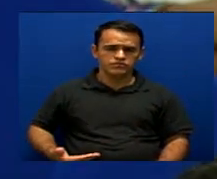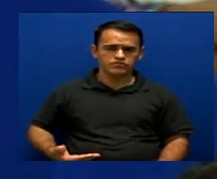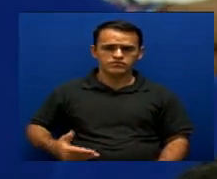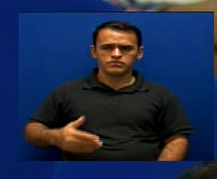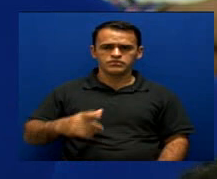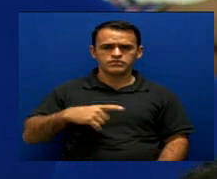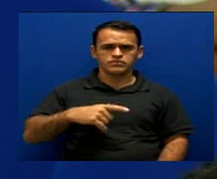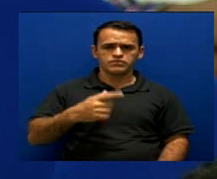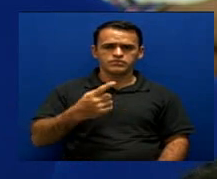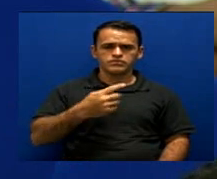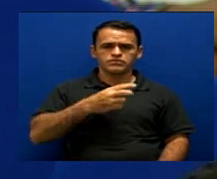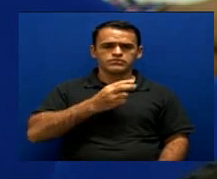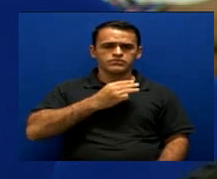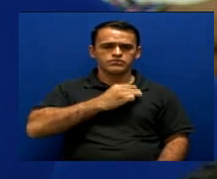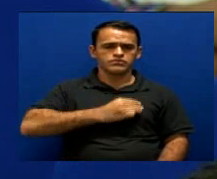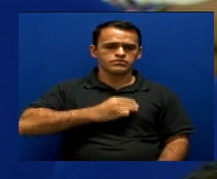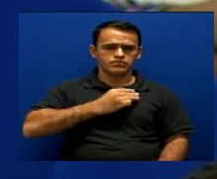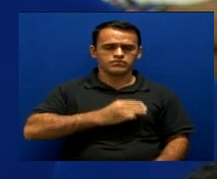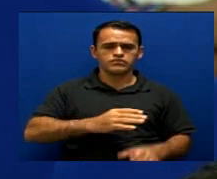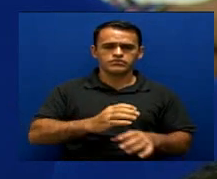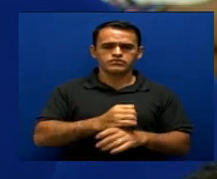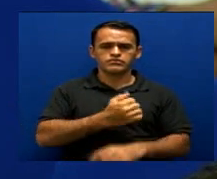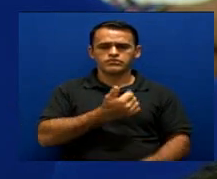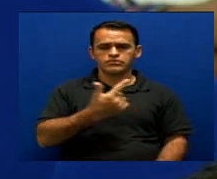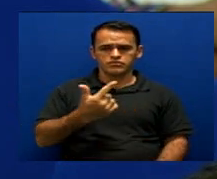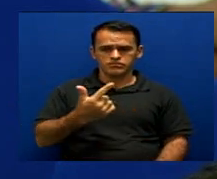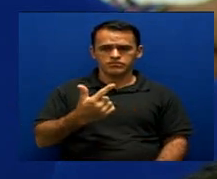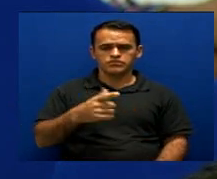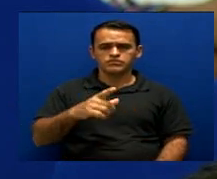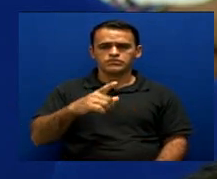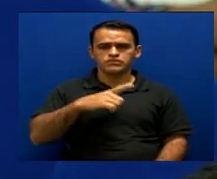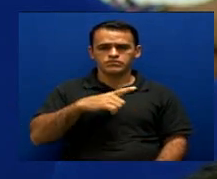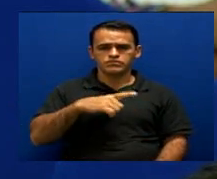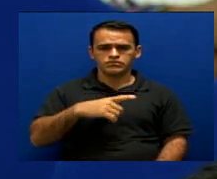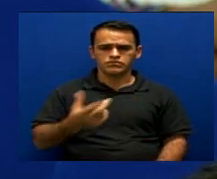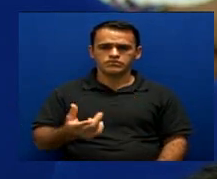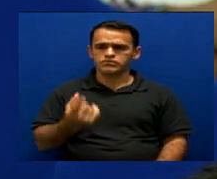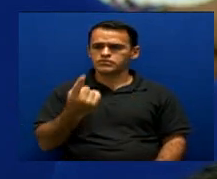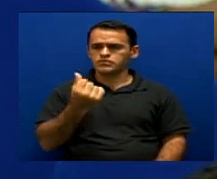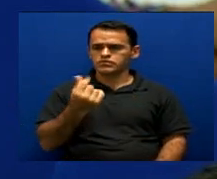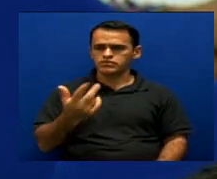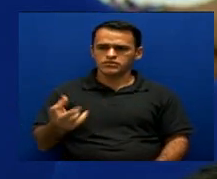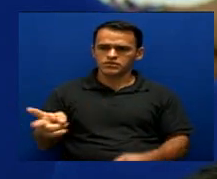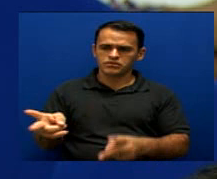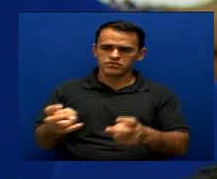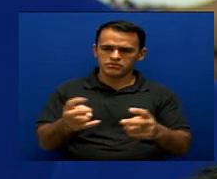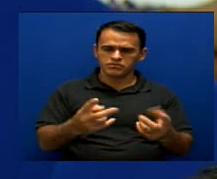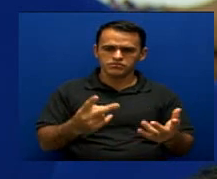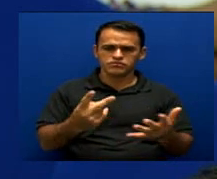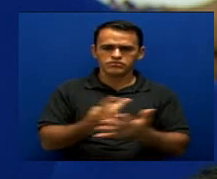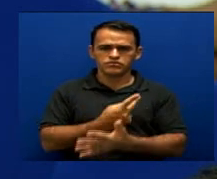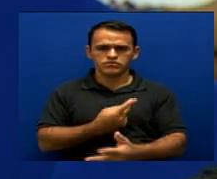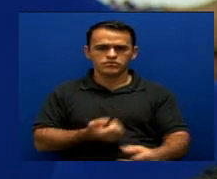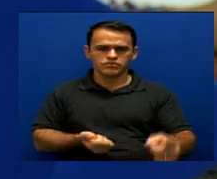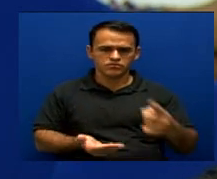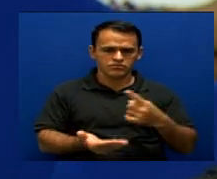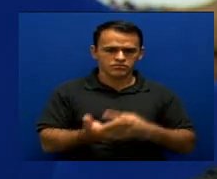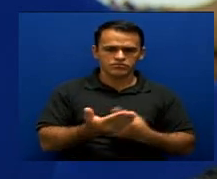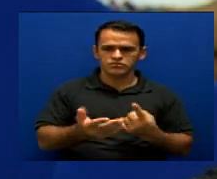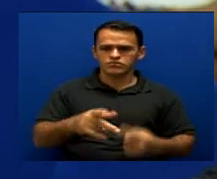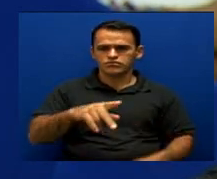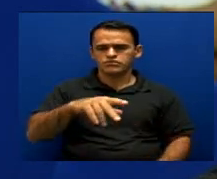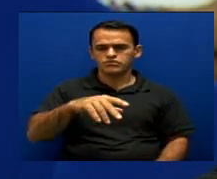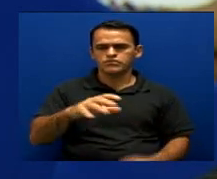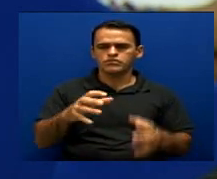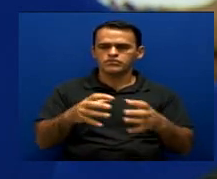12 ministros que estão sentados aí na nem casos de corrupção e num partido inclusive pmdb